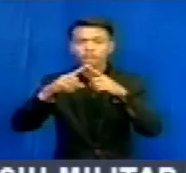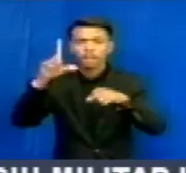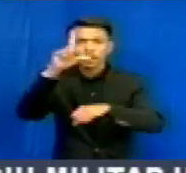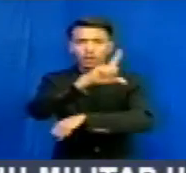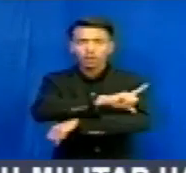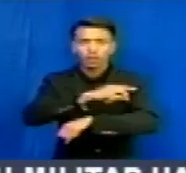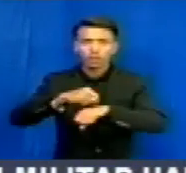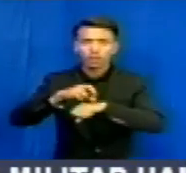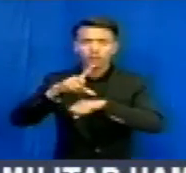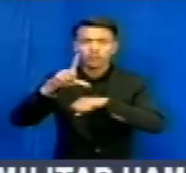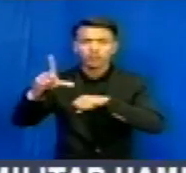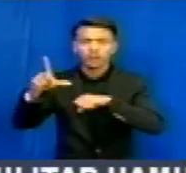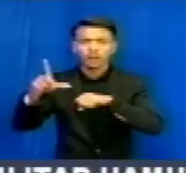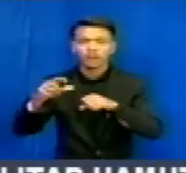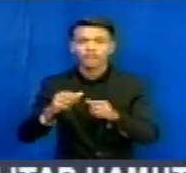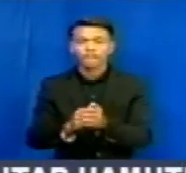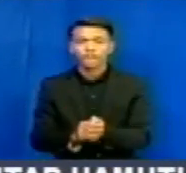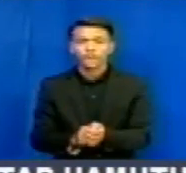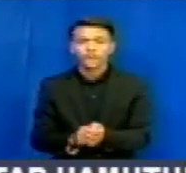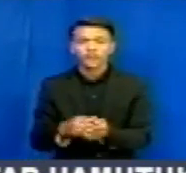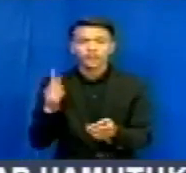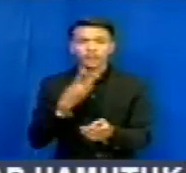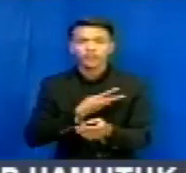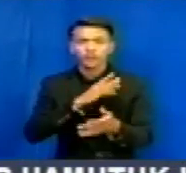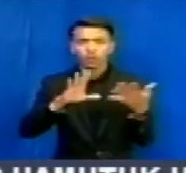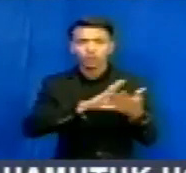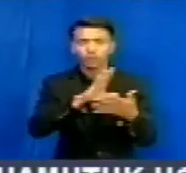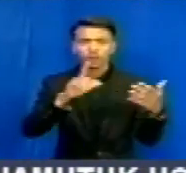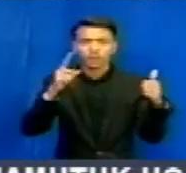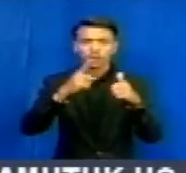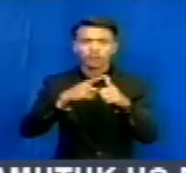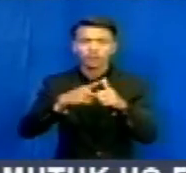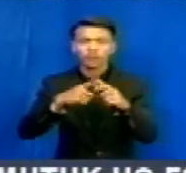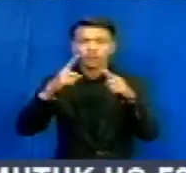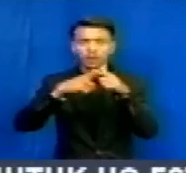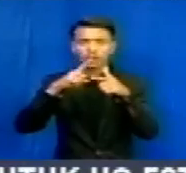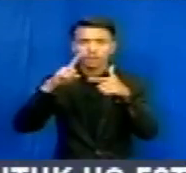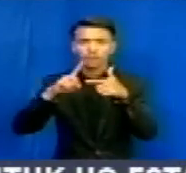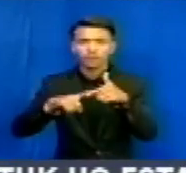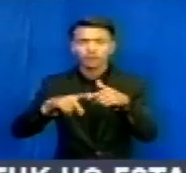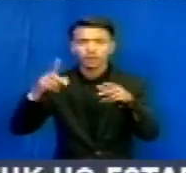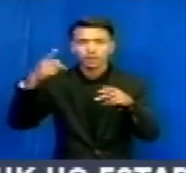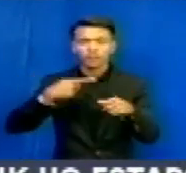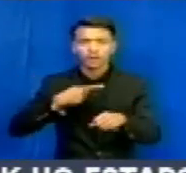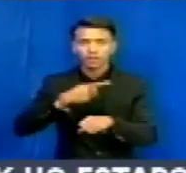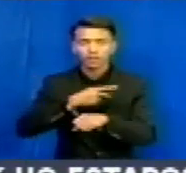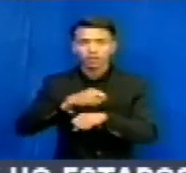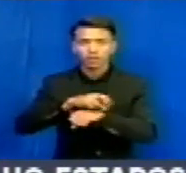loro nasional liberar imprensa nebe que ite comemora para la uluk foi parlamento